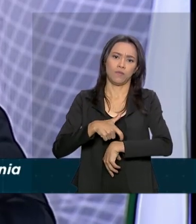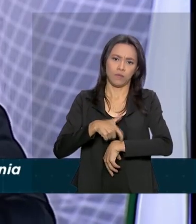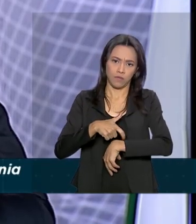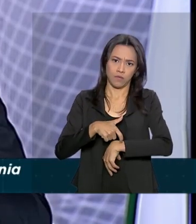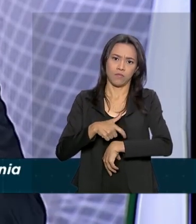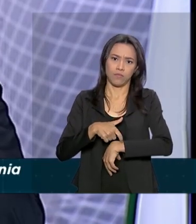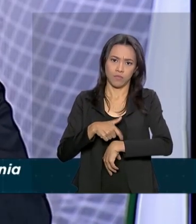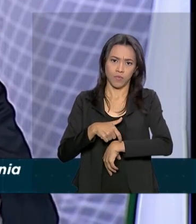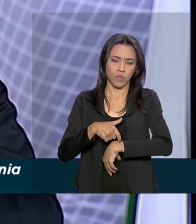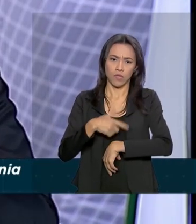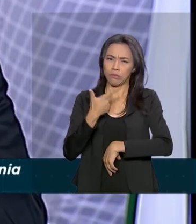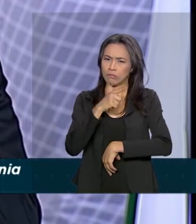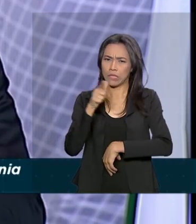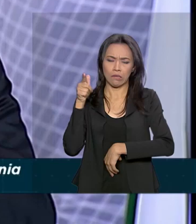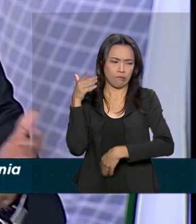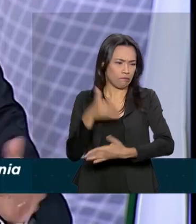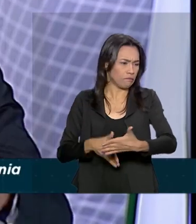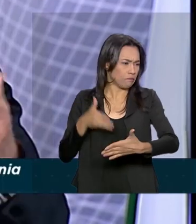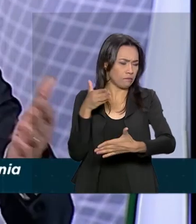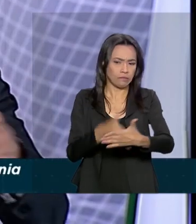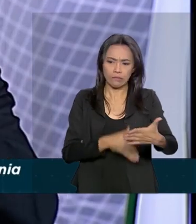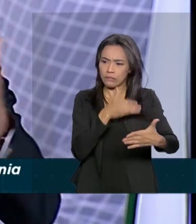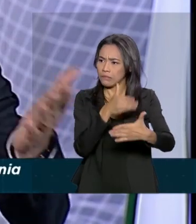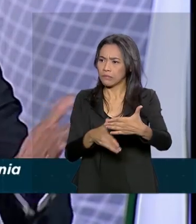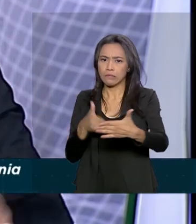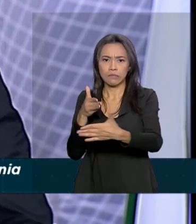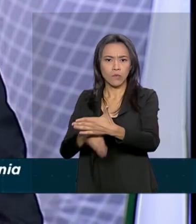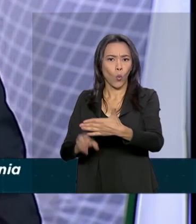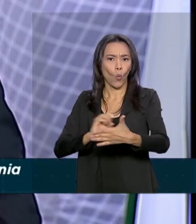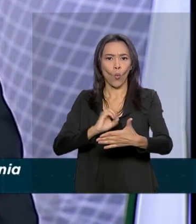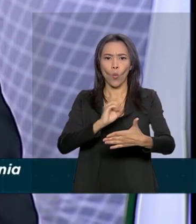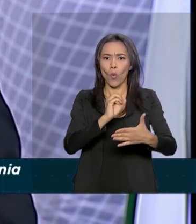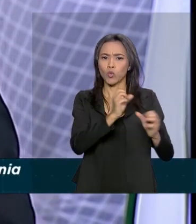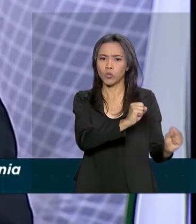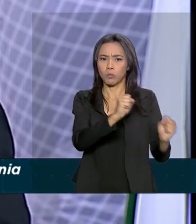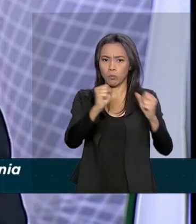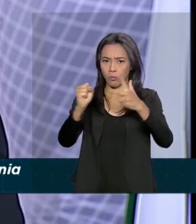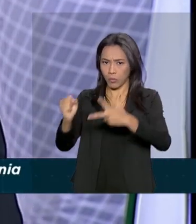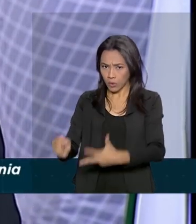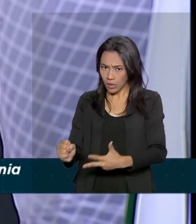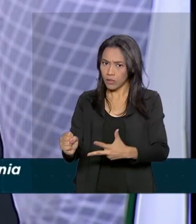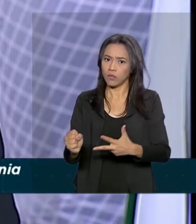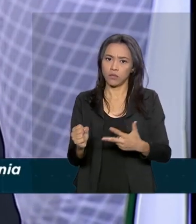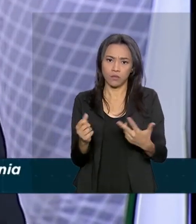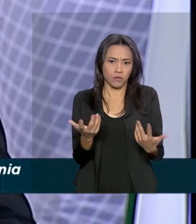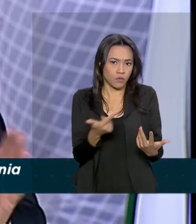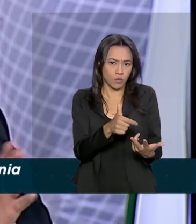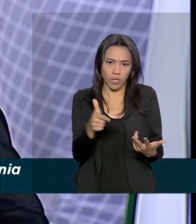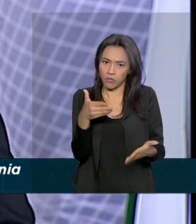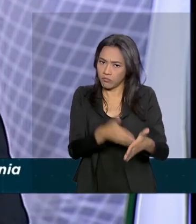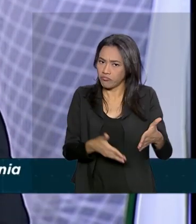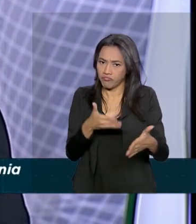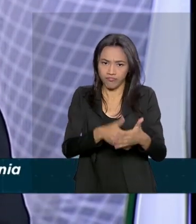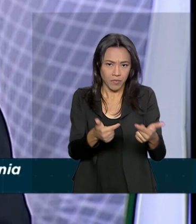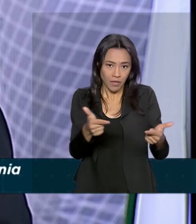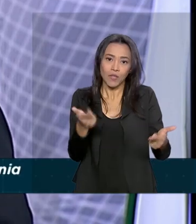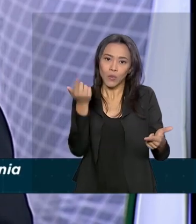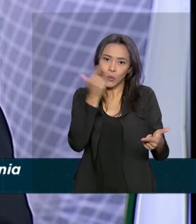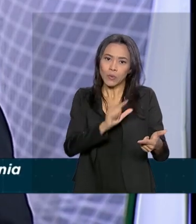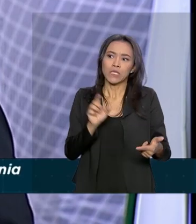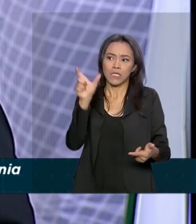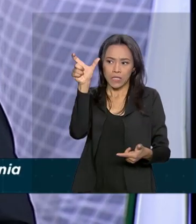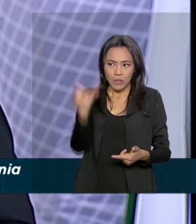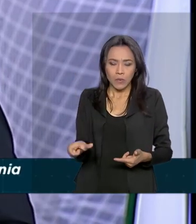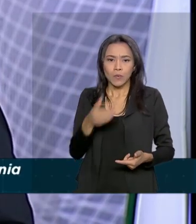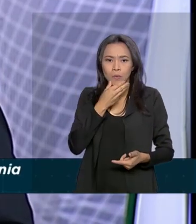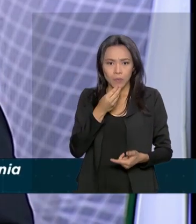não tendo obstáculo em nenhum local dos poderes da República, o Tarcísio conseguiu